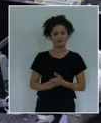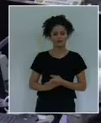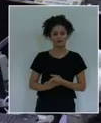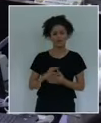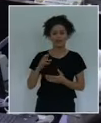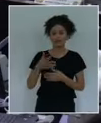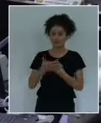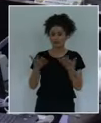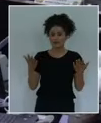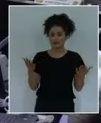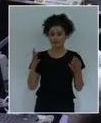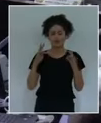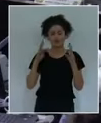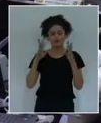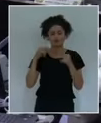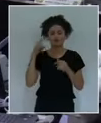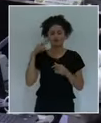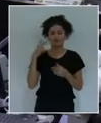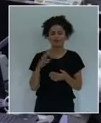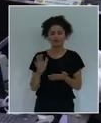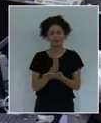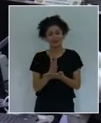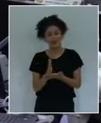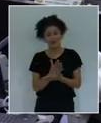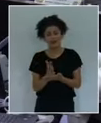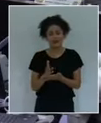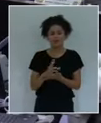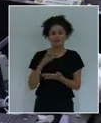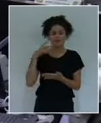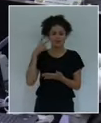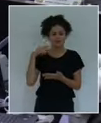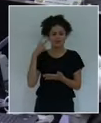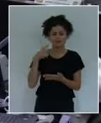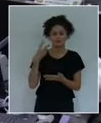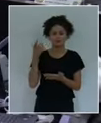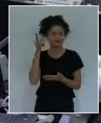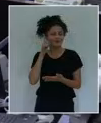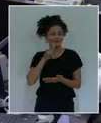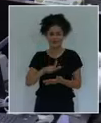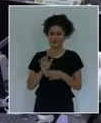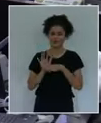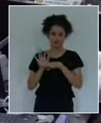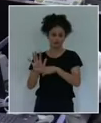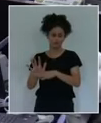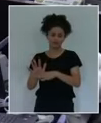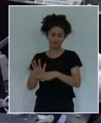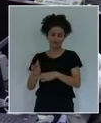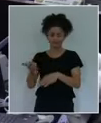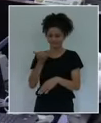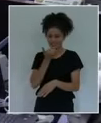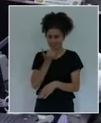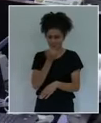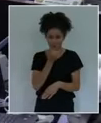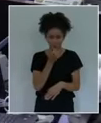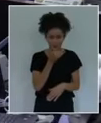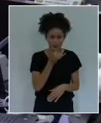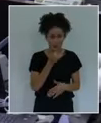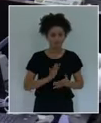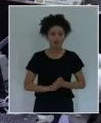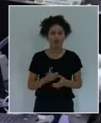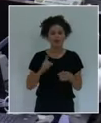pedir desculpa a alguns dos vereadores que eu não consegui atender no dia que estava acontecendo o evento, porque, como vocês